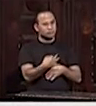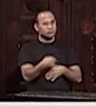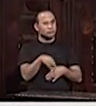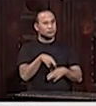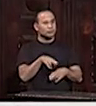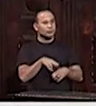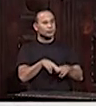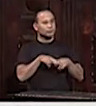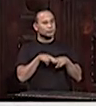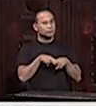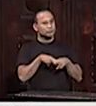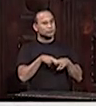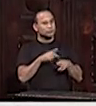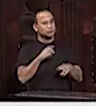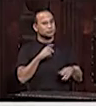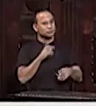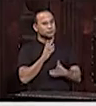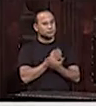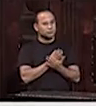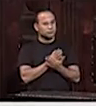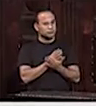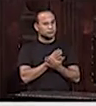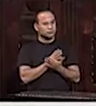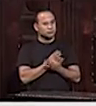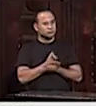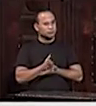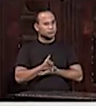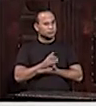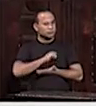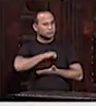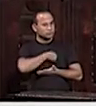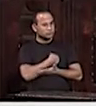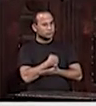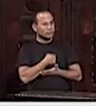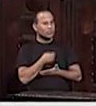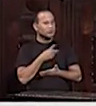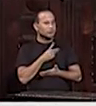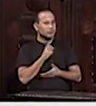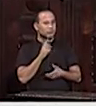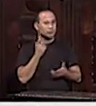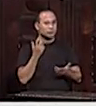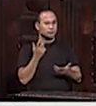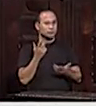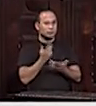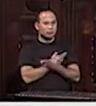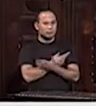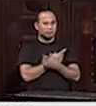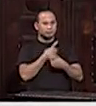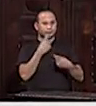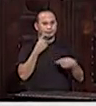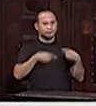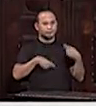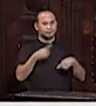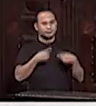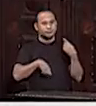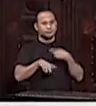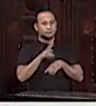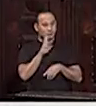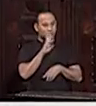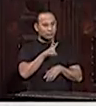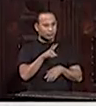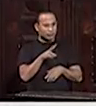processo das isenções fiscais, e essa casa, toda vez que entra nesse debate, se vê